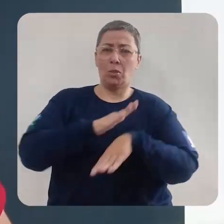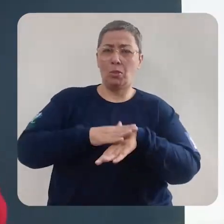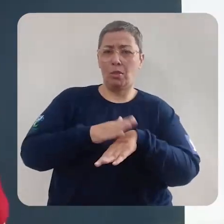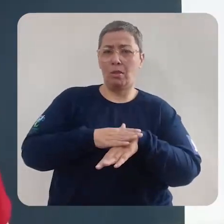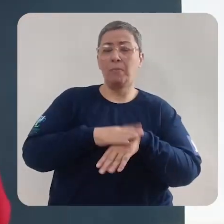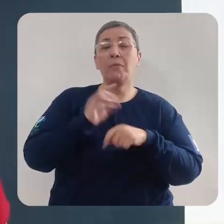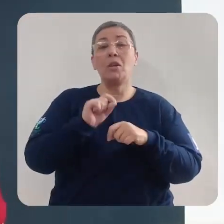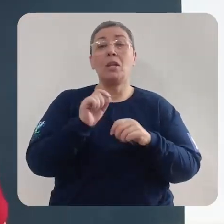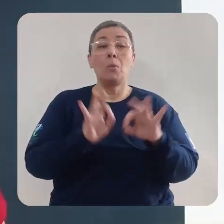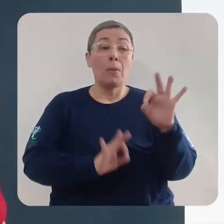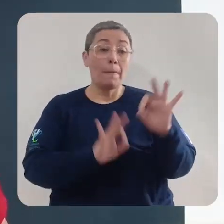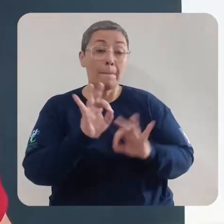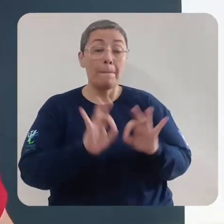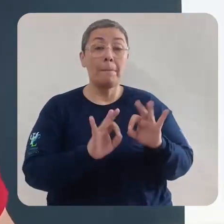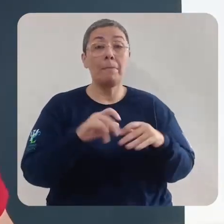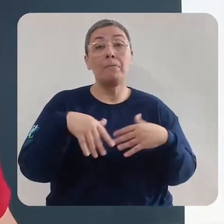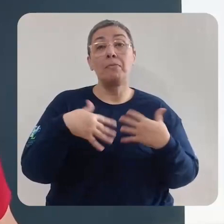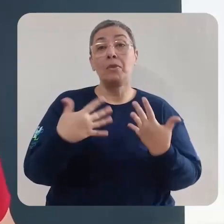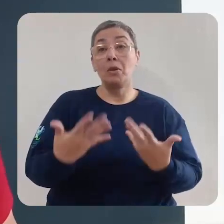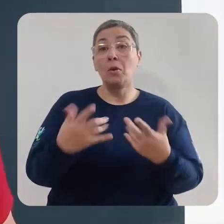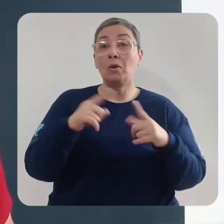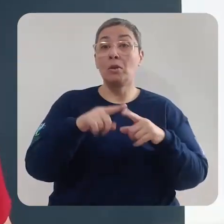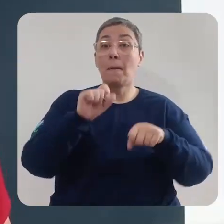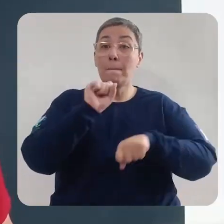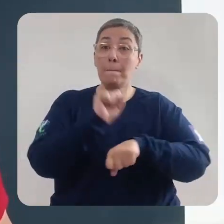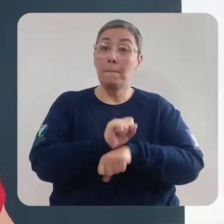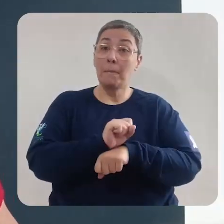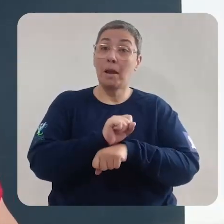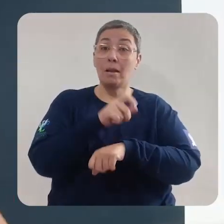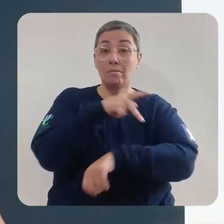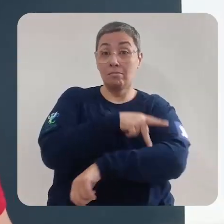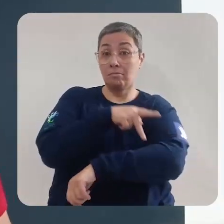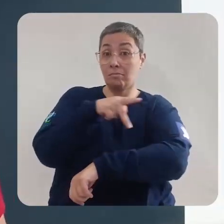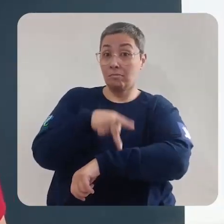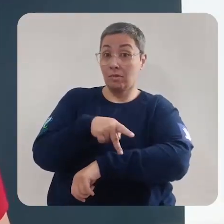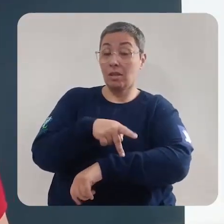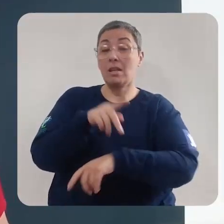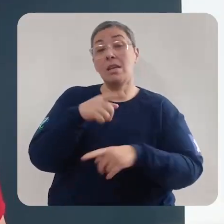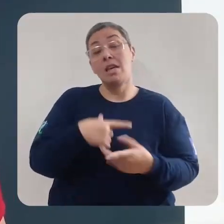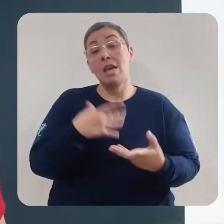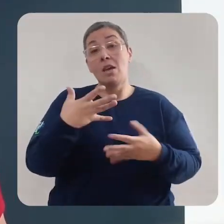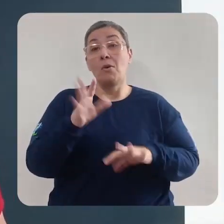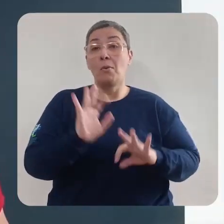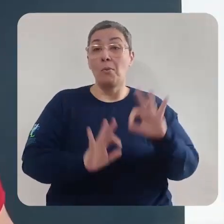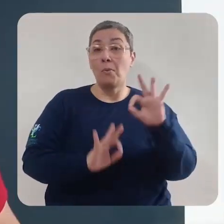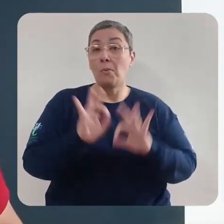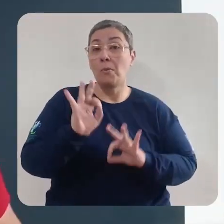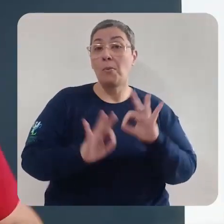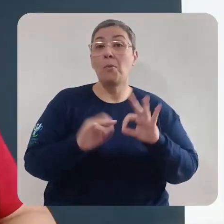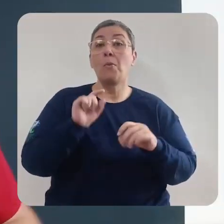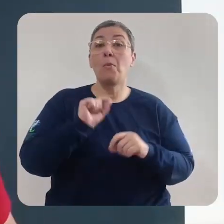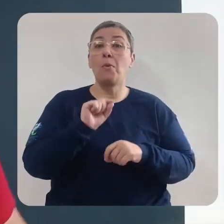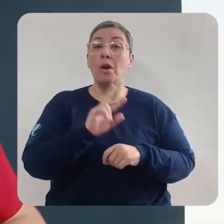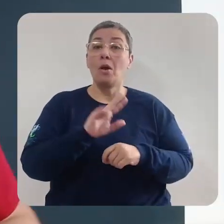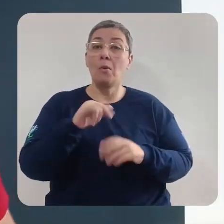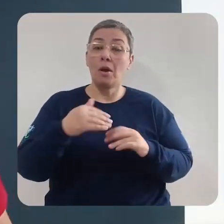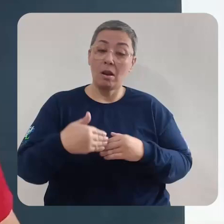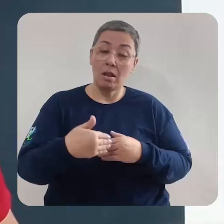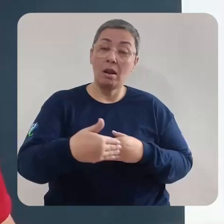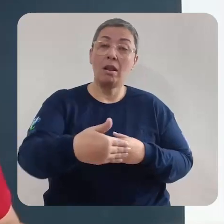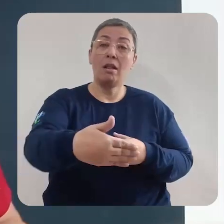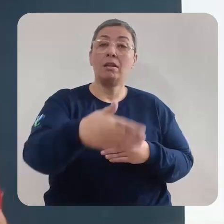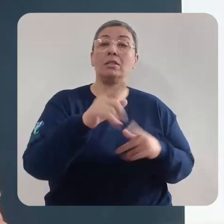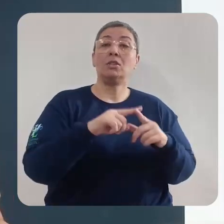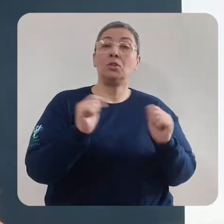fazer o melhor para os seus educandos. Então, eles se organizaram para fazer uma parada pedagógica e assim